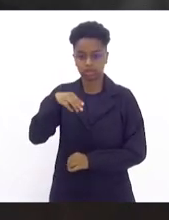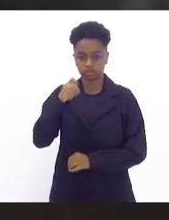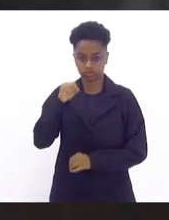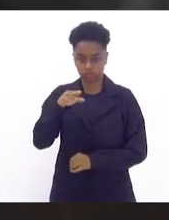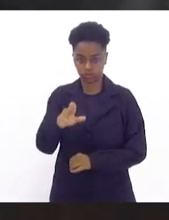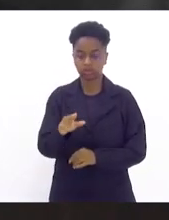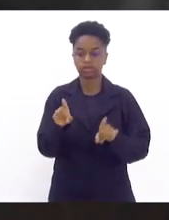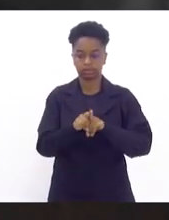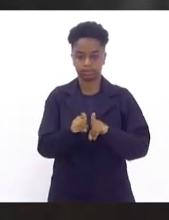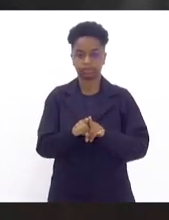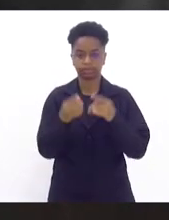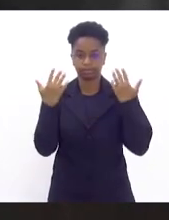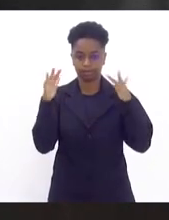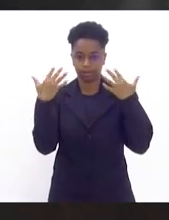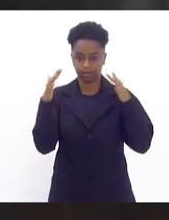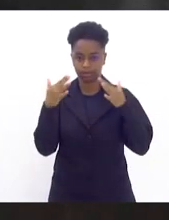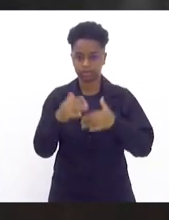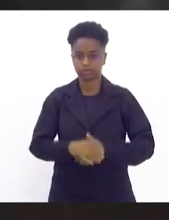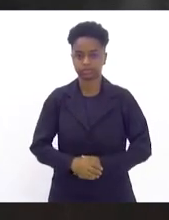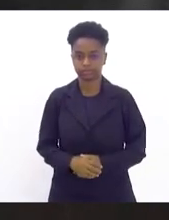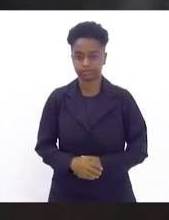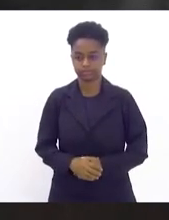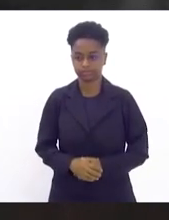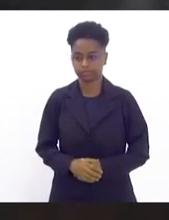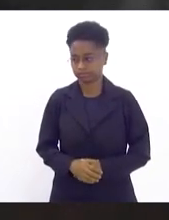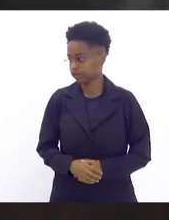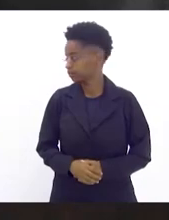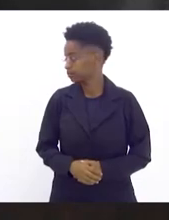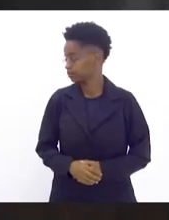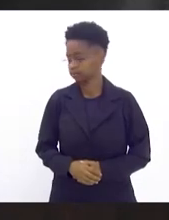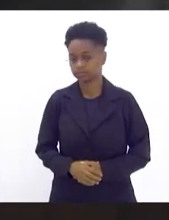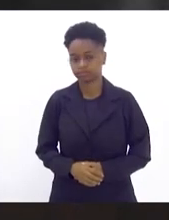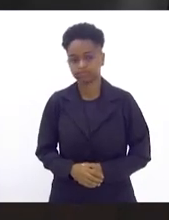iniciativa de Vossa Excelência por trazer